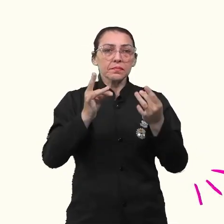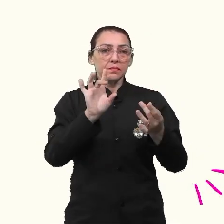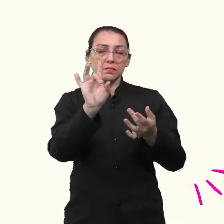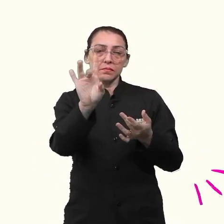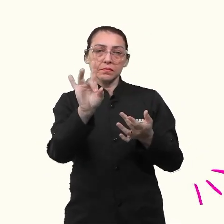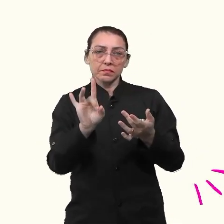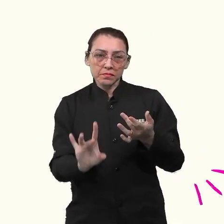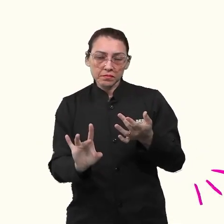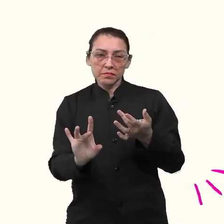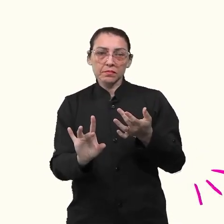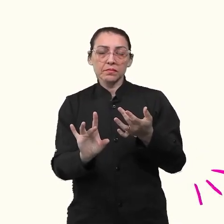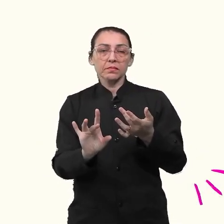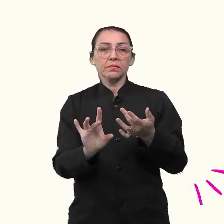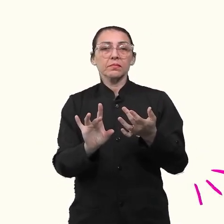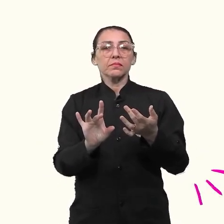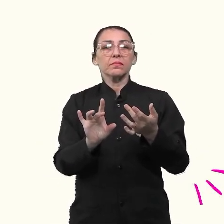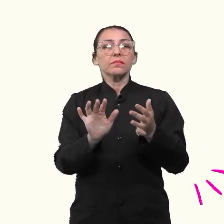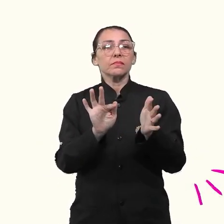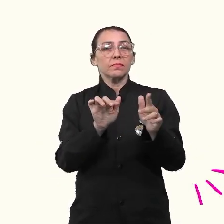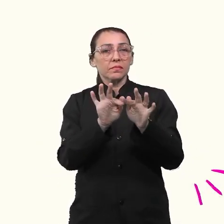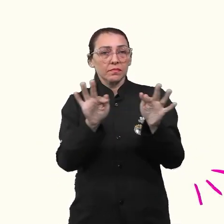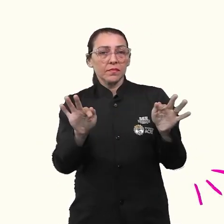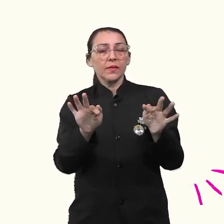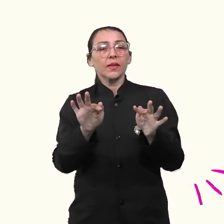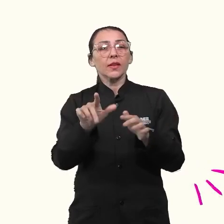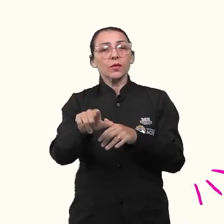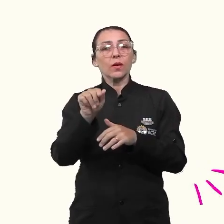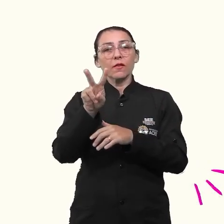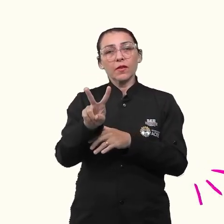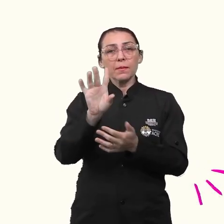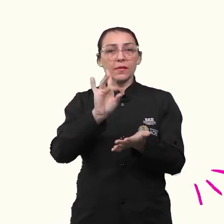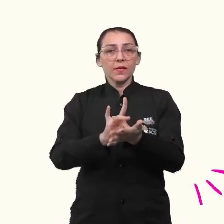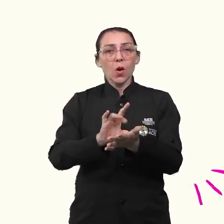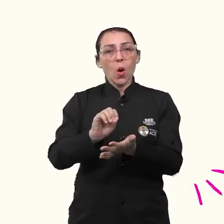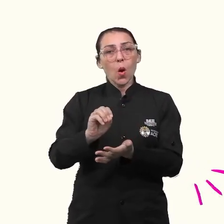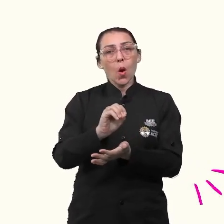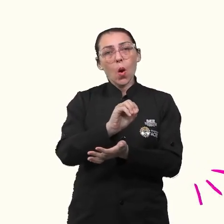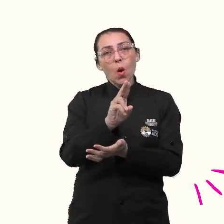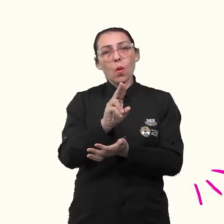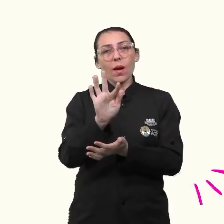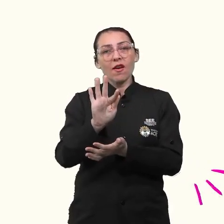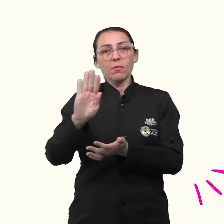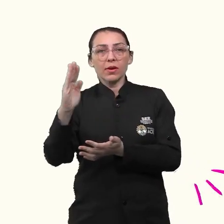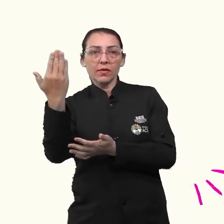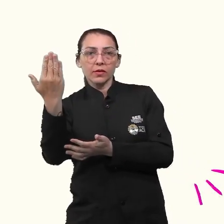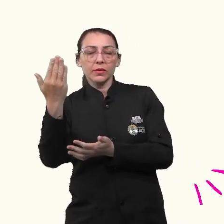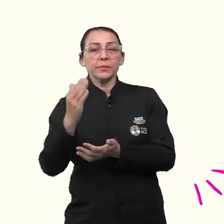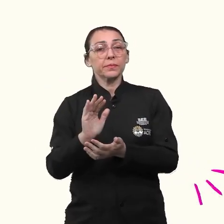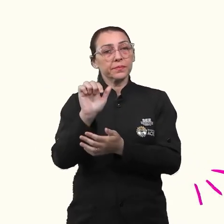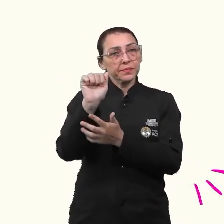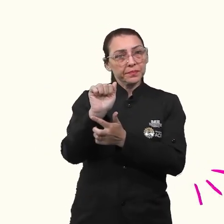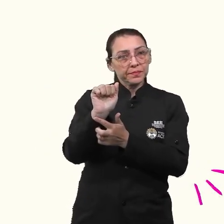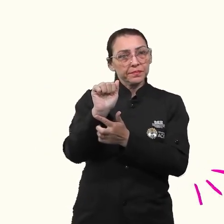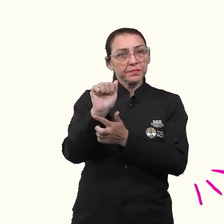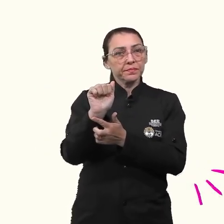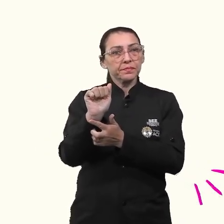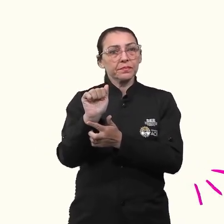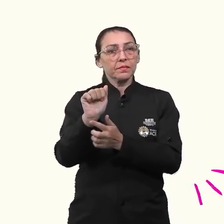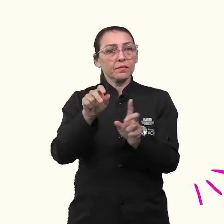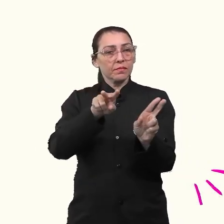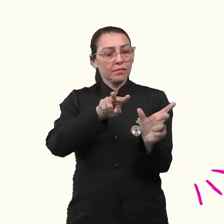cada afirmativa e marque V para verdadeiro ou F para falso. Letra A.